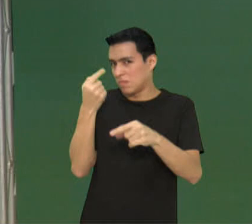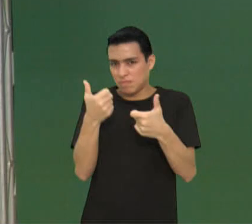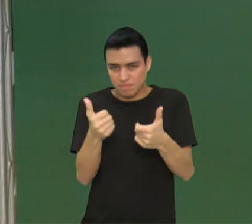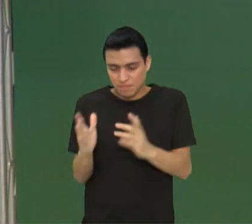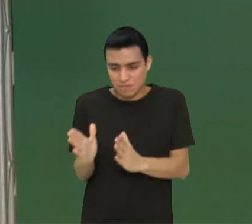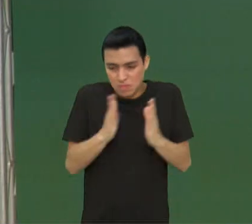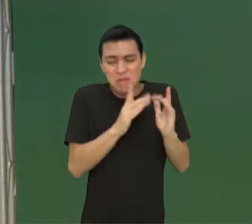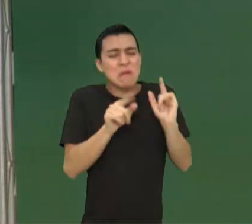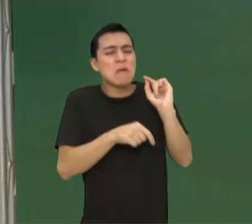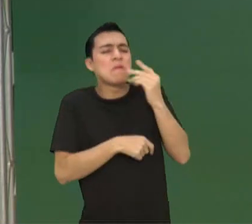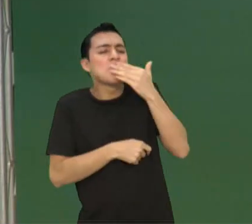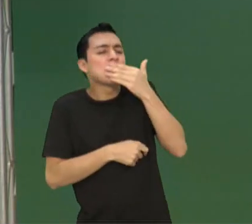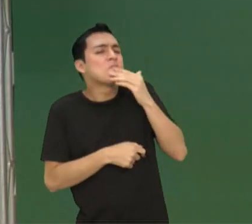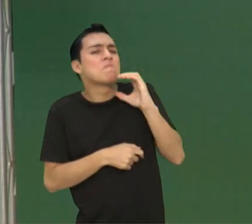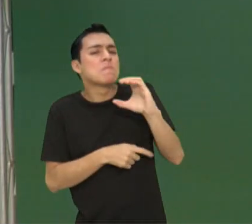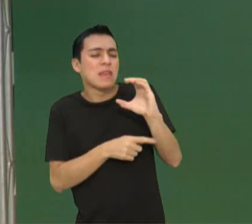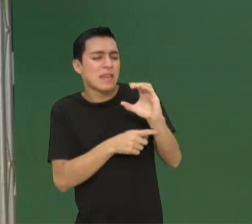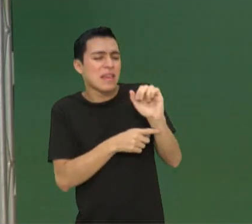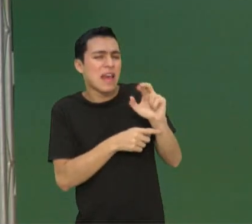esses carboidratos?